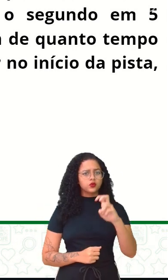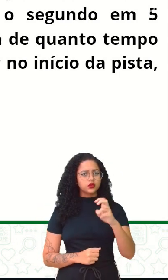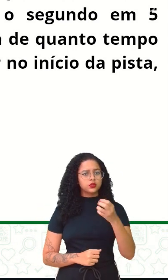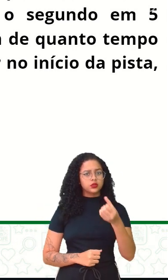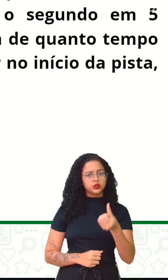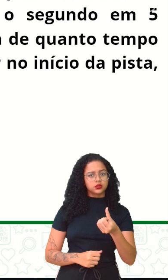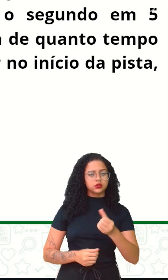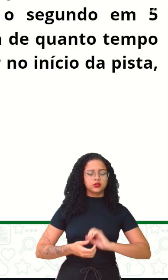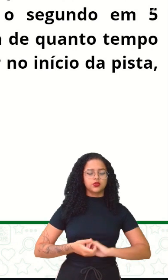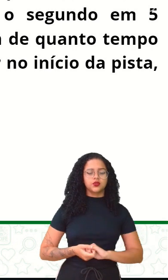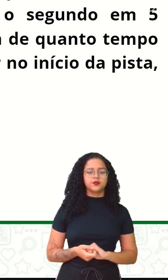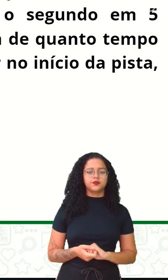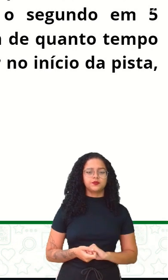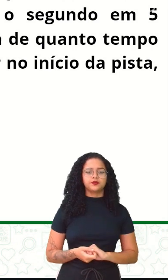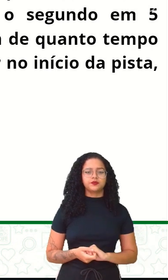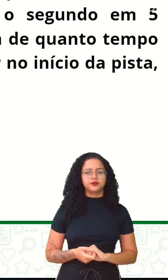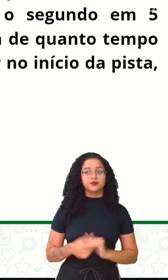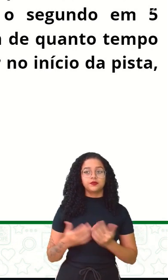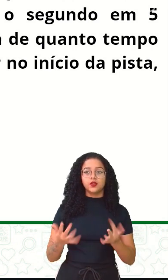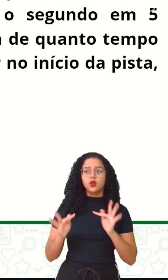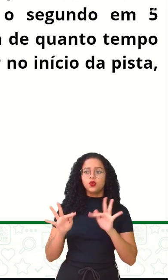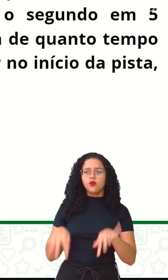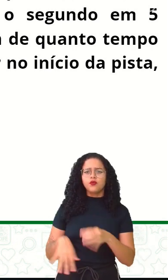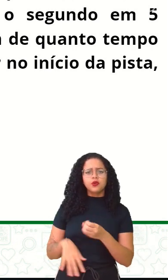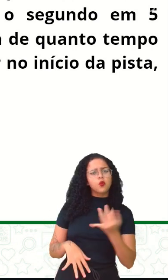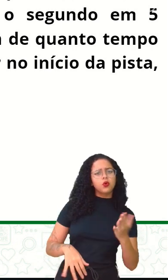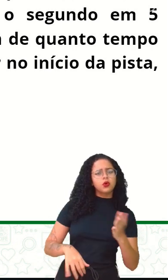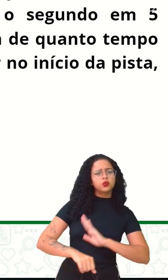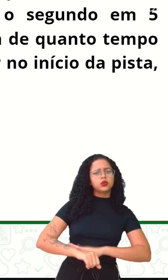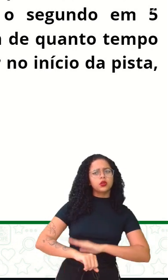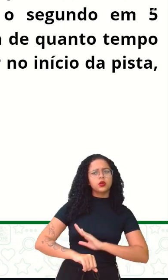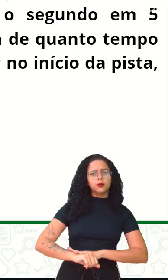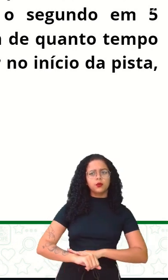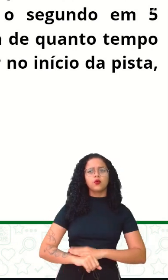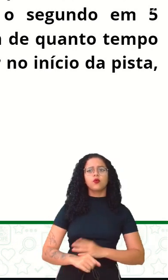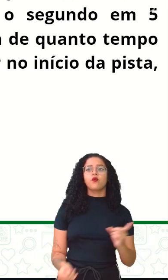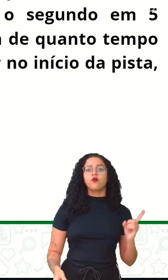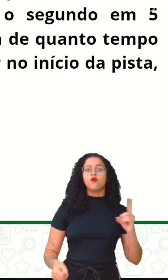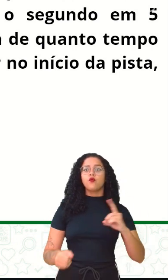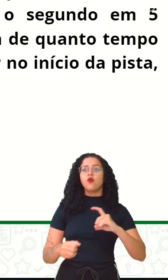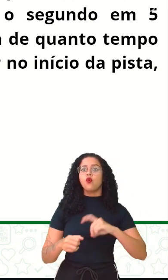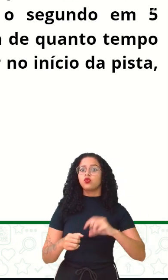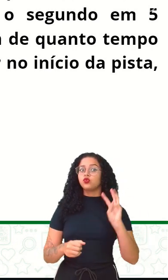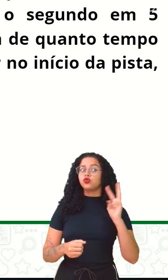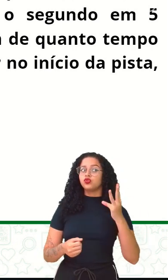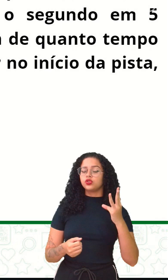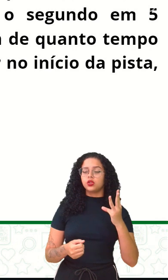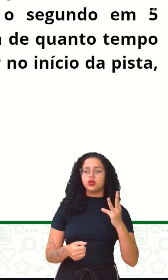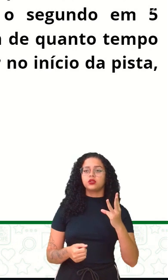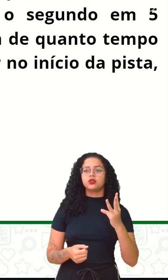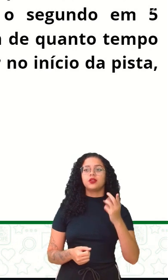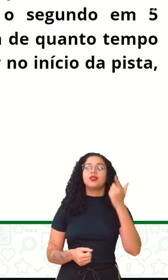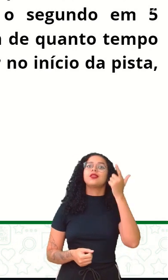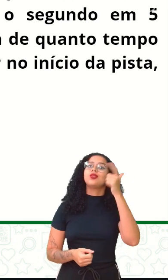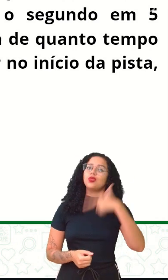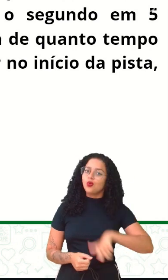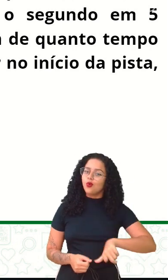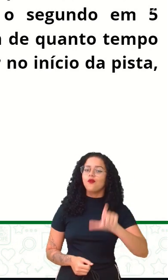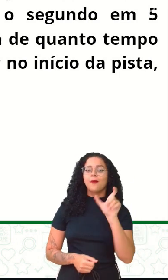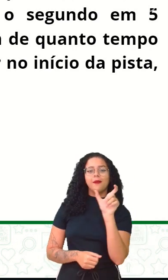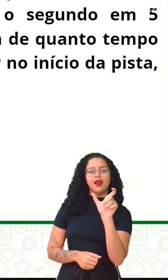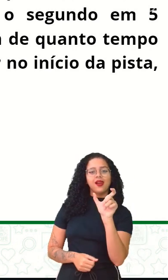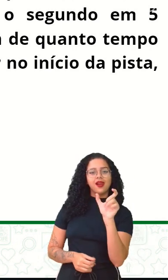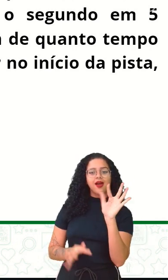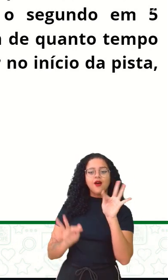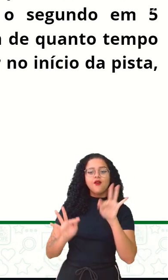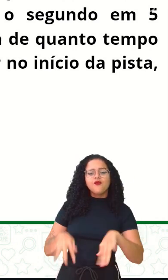5 e 6. No fim de quanto tempo voltarão os 3, de novo a palavra, fim de quanto